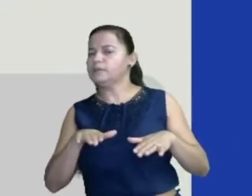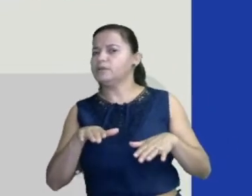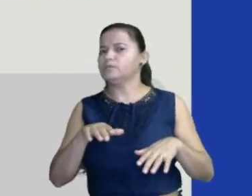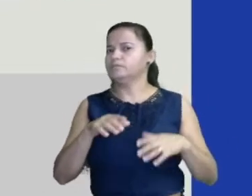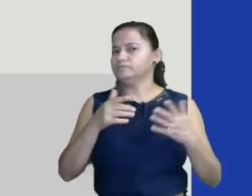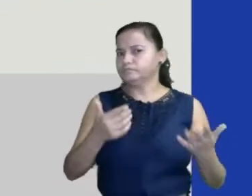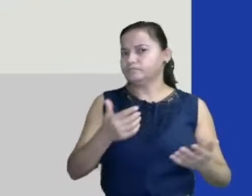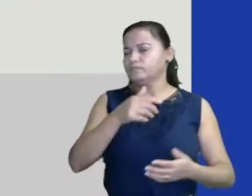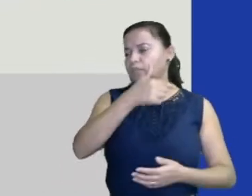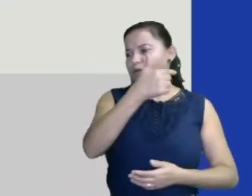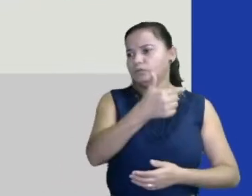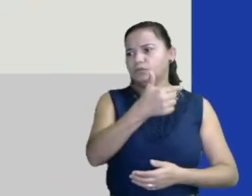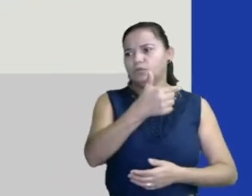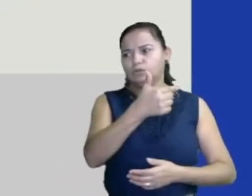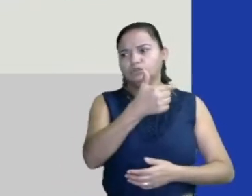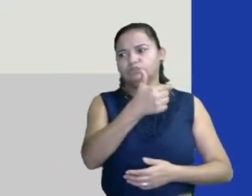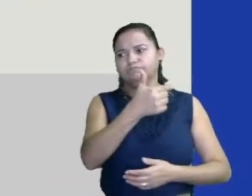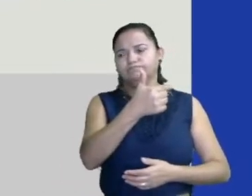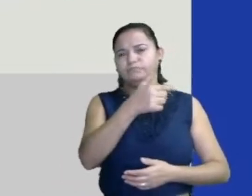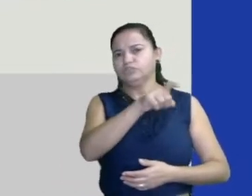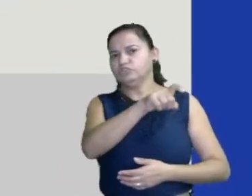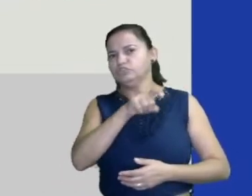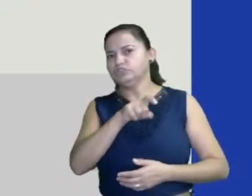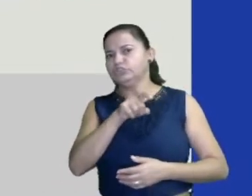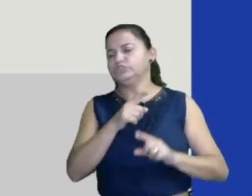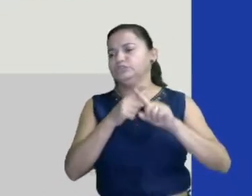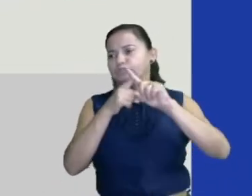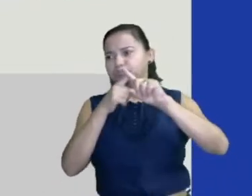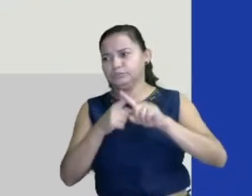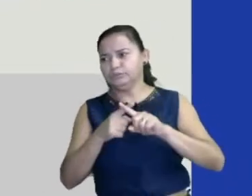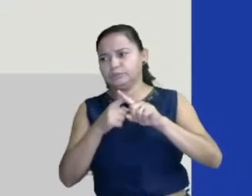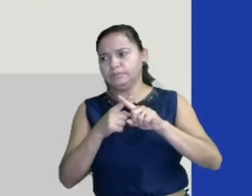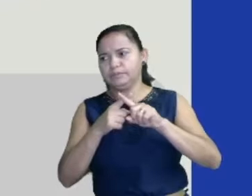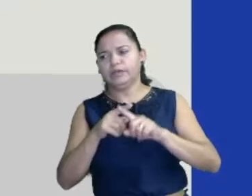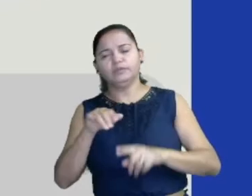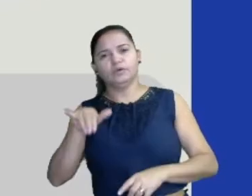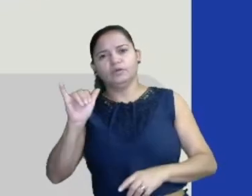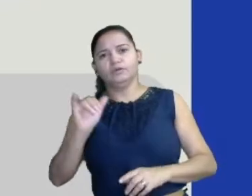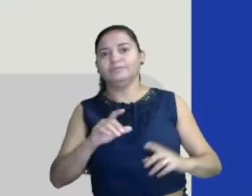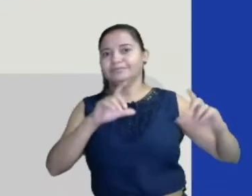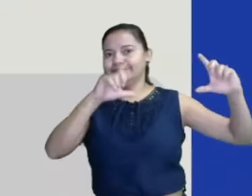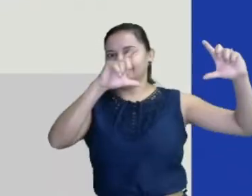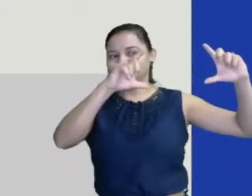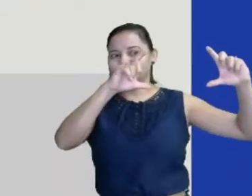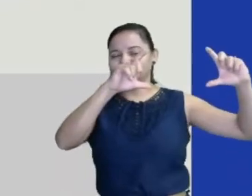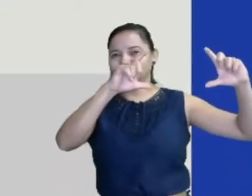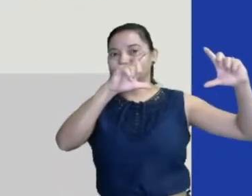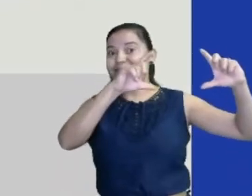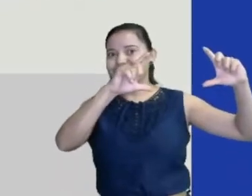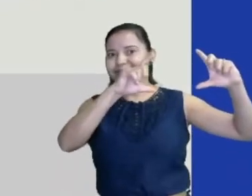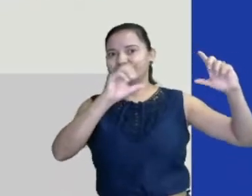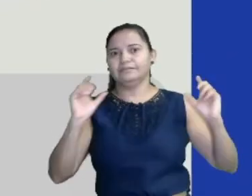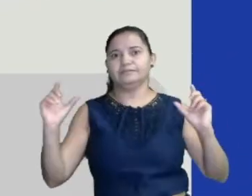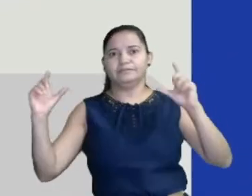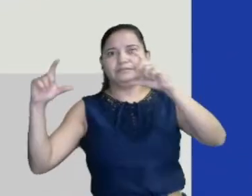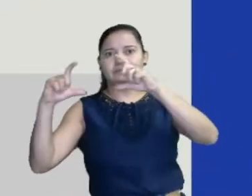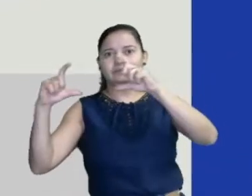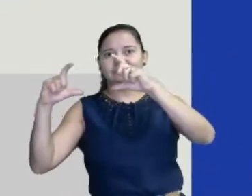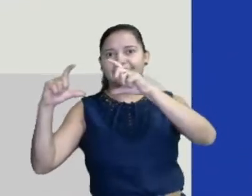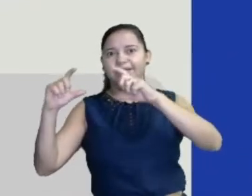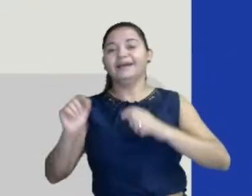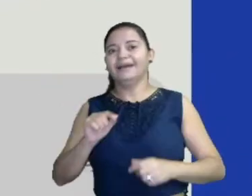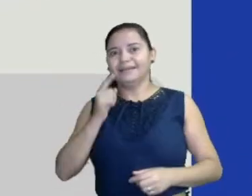2x X Y olha aí ó o parênteses separando e o sinalzinho no meio como um pãozinho